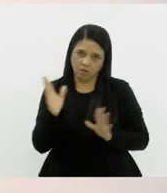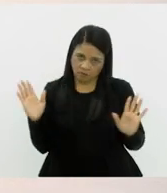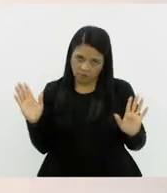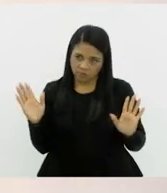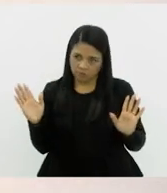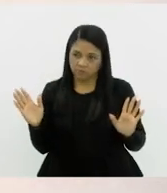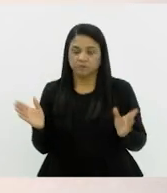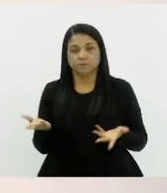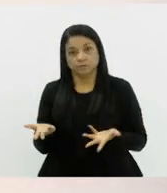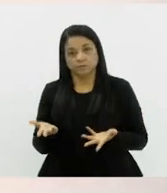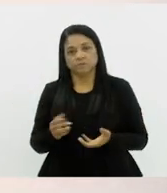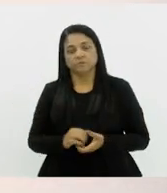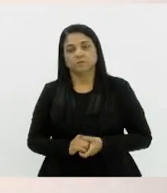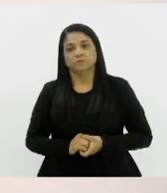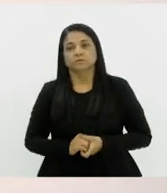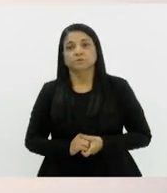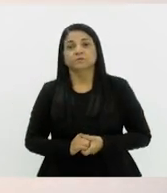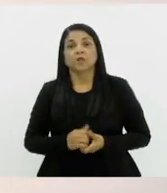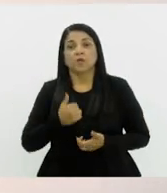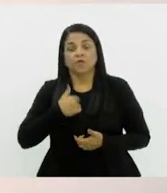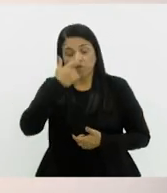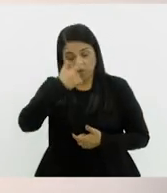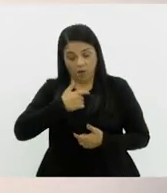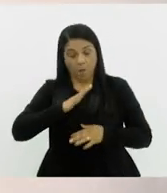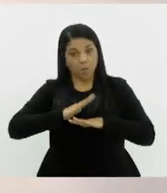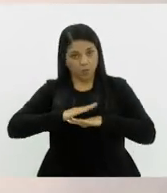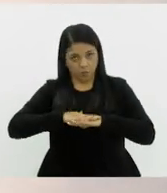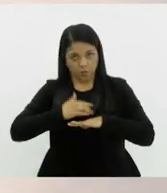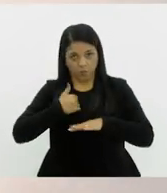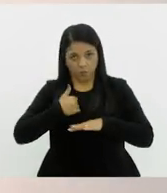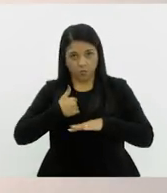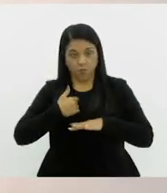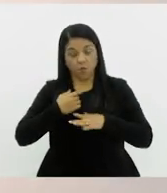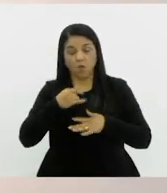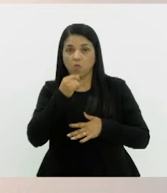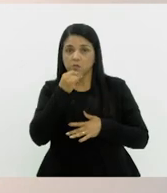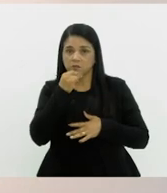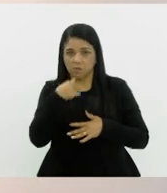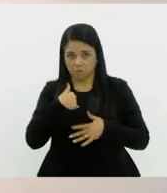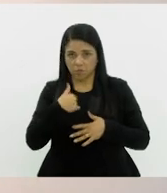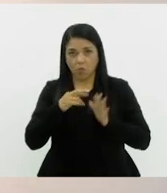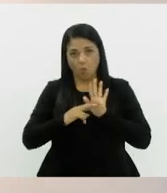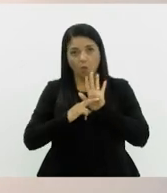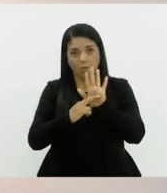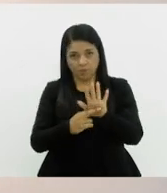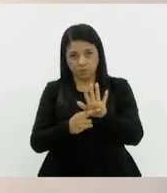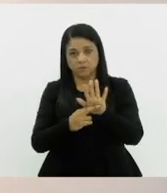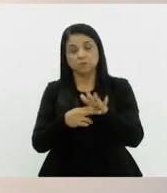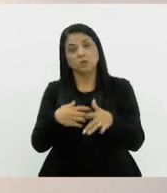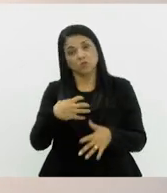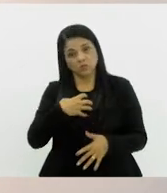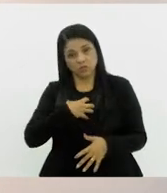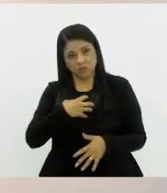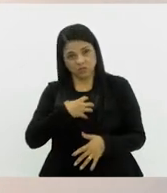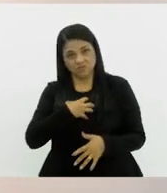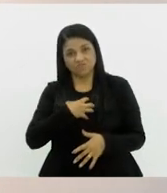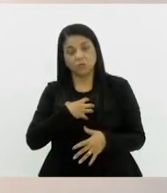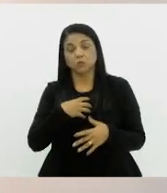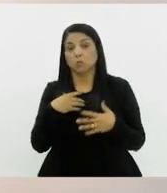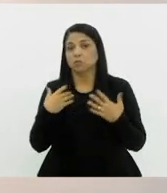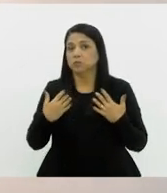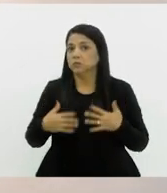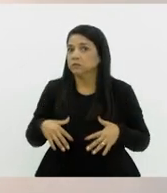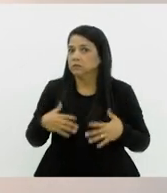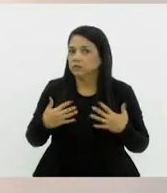então, eu vou falar um pouco por mim, porque eu acho que eu sou um exemplo, eu represento o que as pessoas sentem. Nós estamos